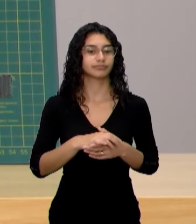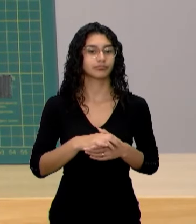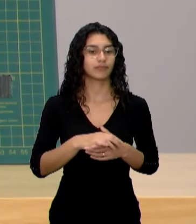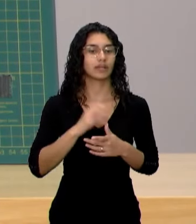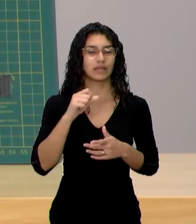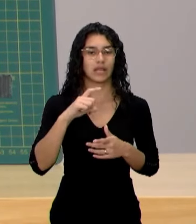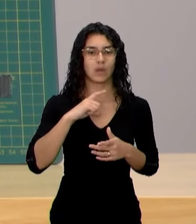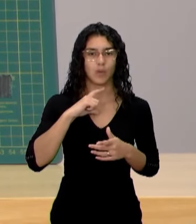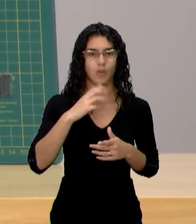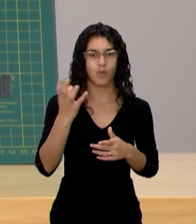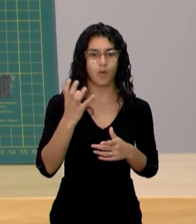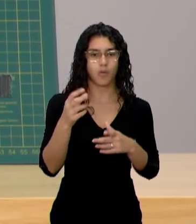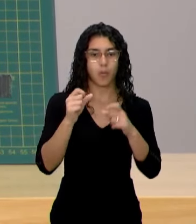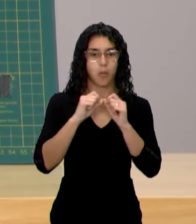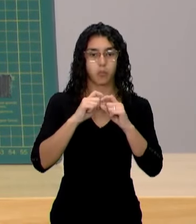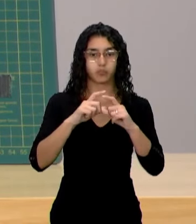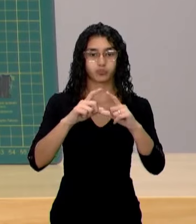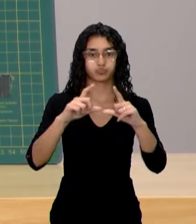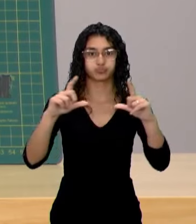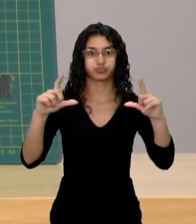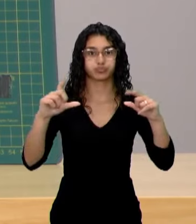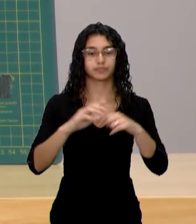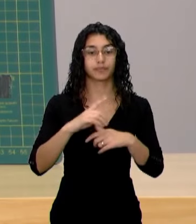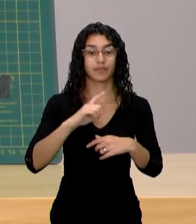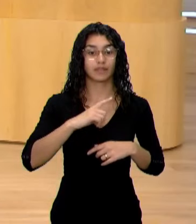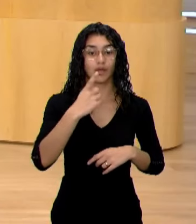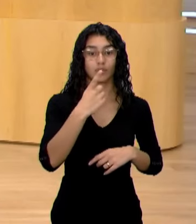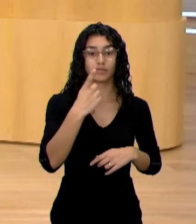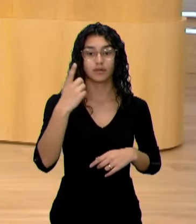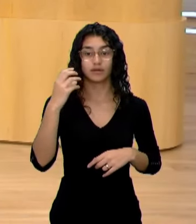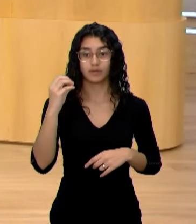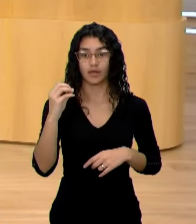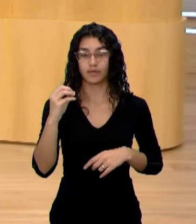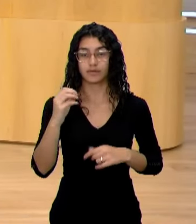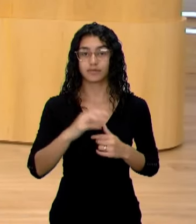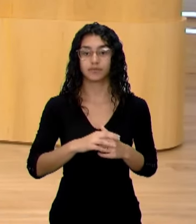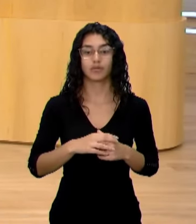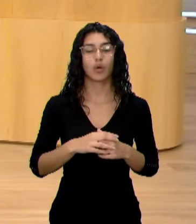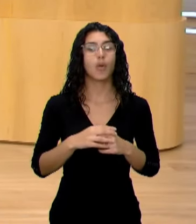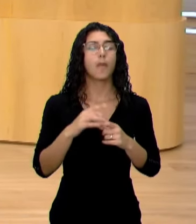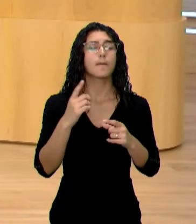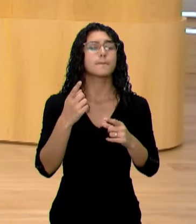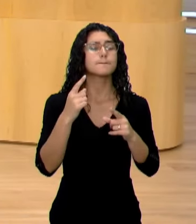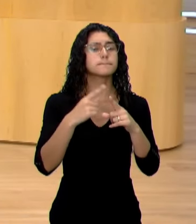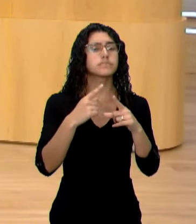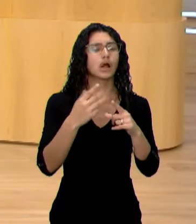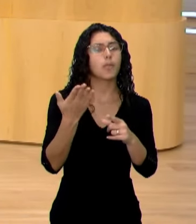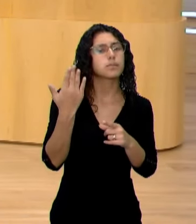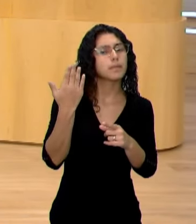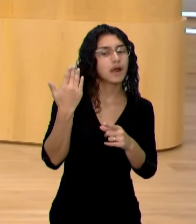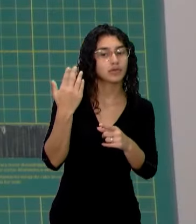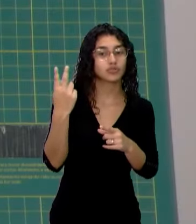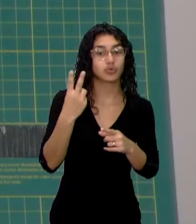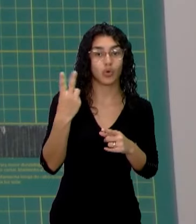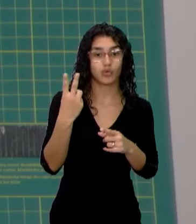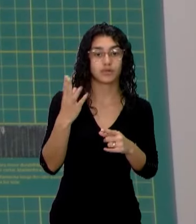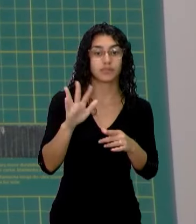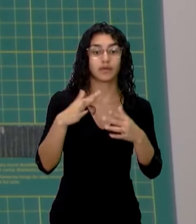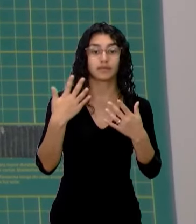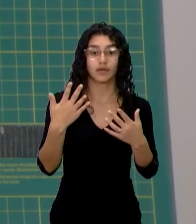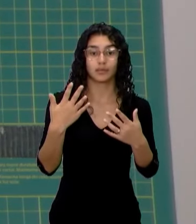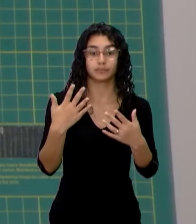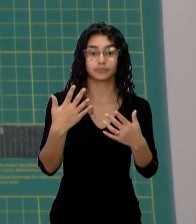aí, ó? Um close aí, ó. Então tem o 110 aqui, né? Ele tá um pouquinho antes, ele tá 2 graus antes. Então